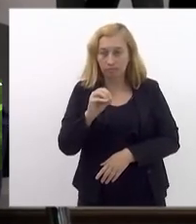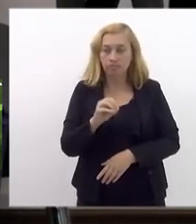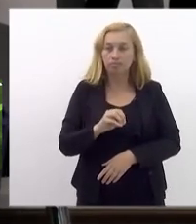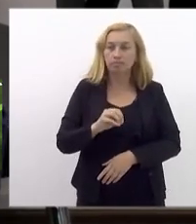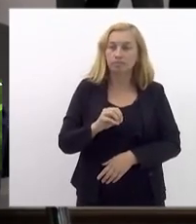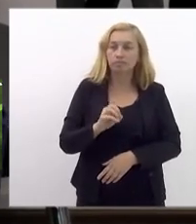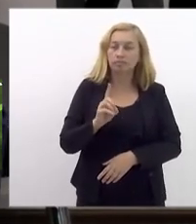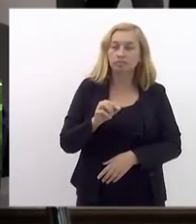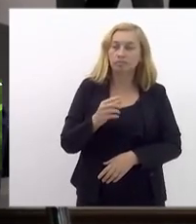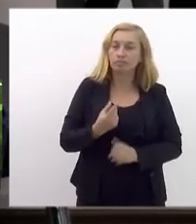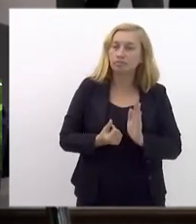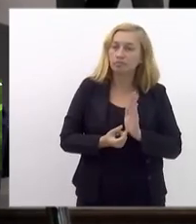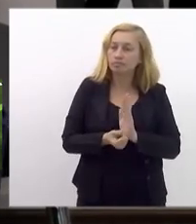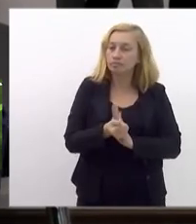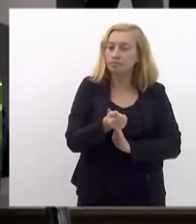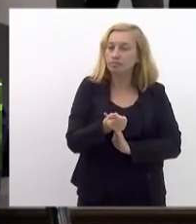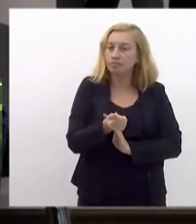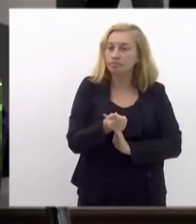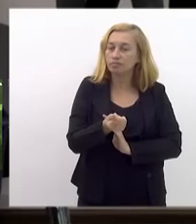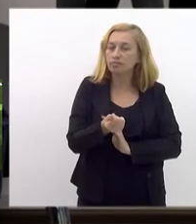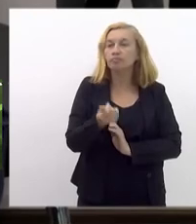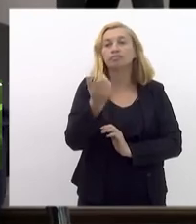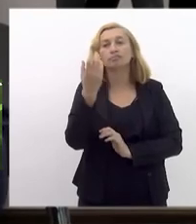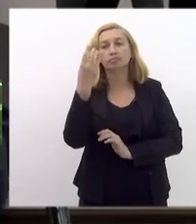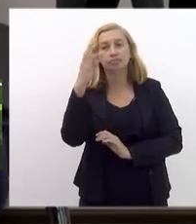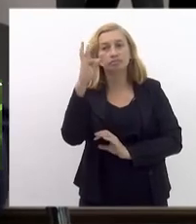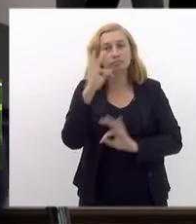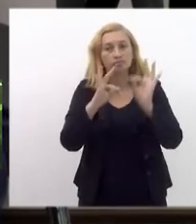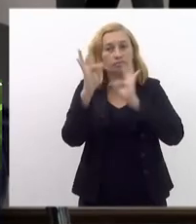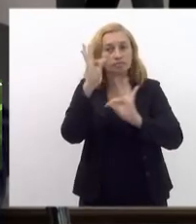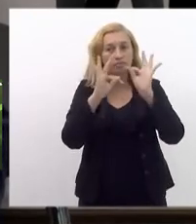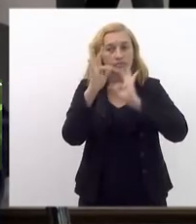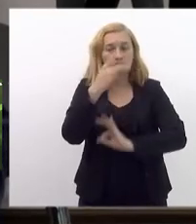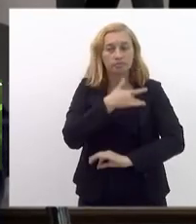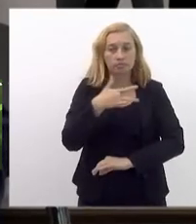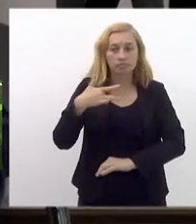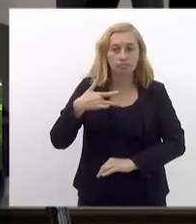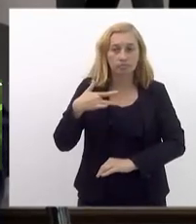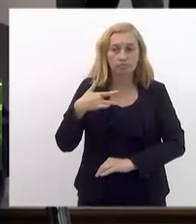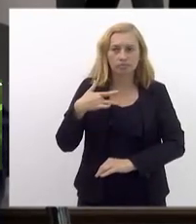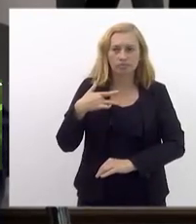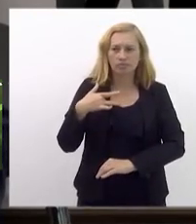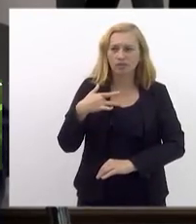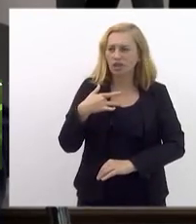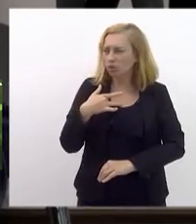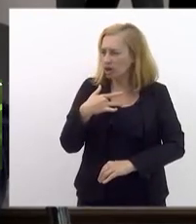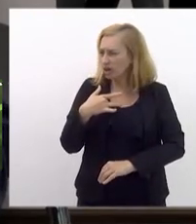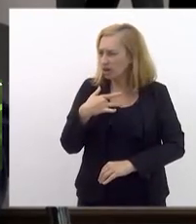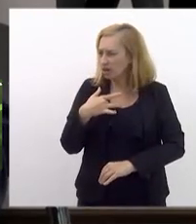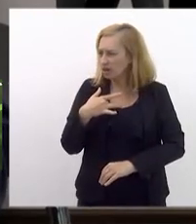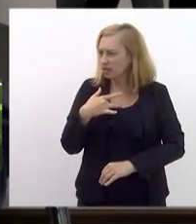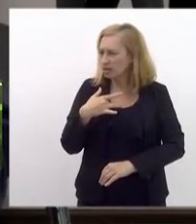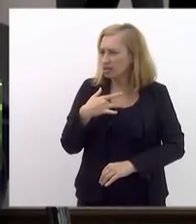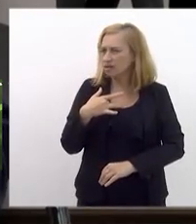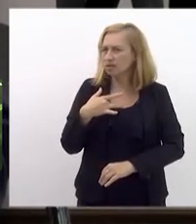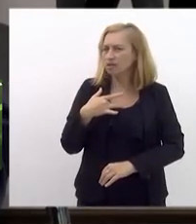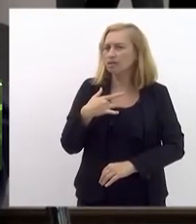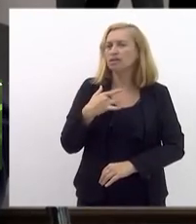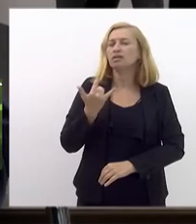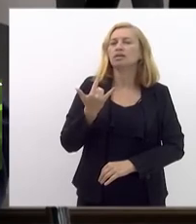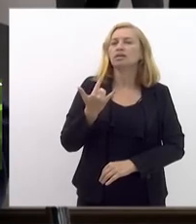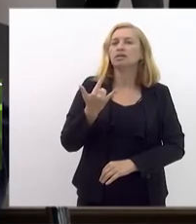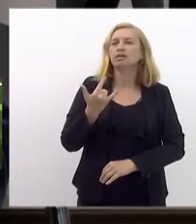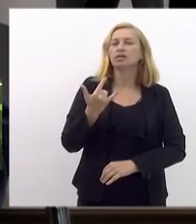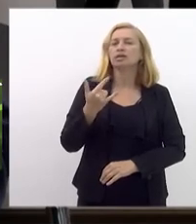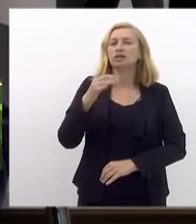o investimento em tecnologia, na saúde e nas TIC. Então, tecnologia da